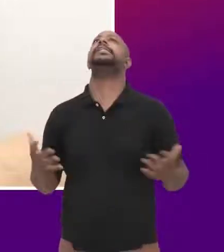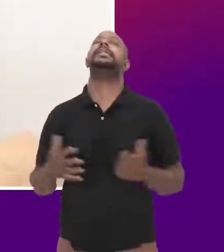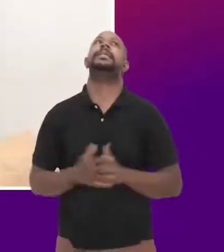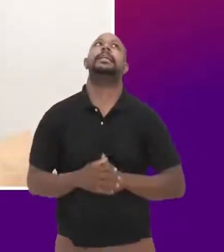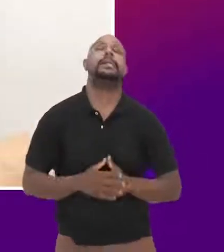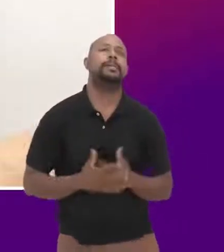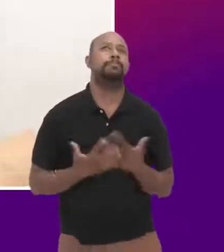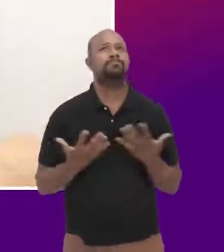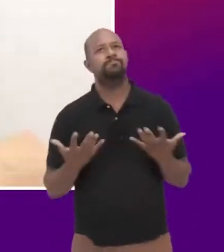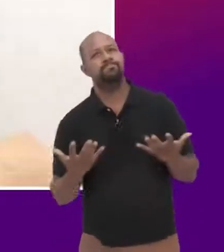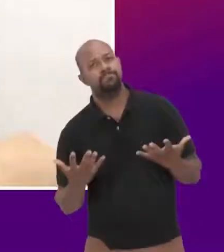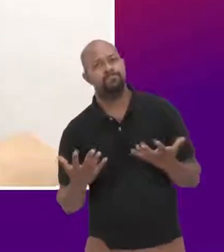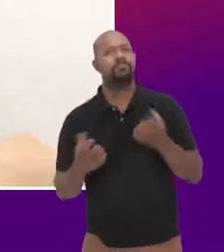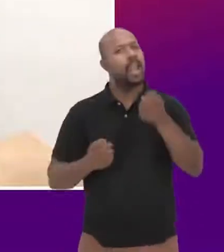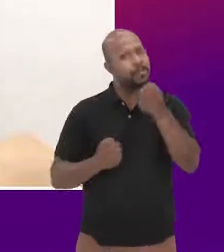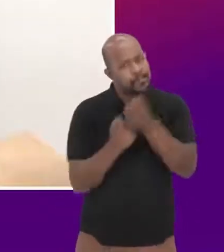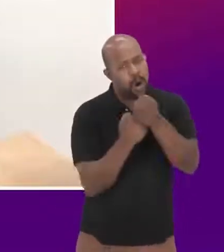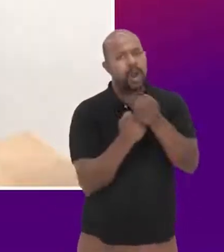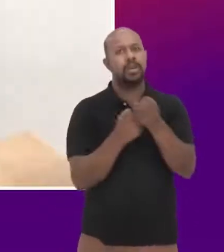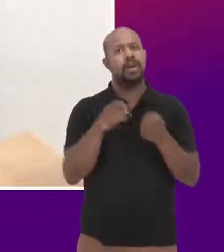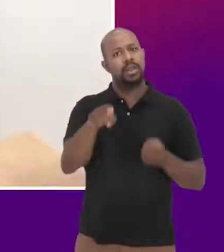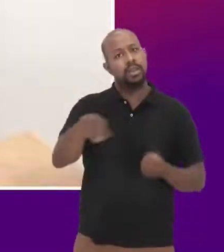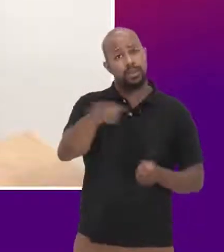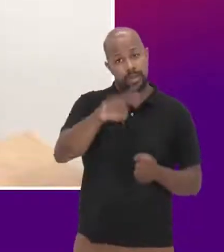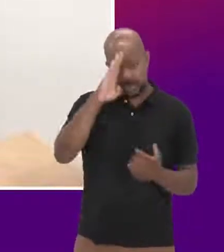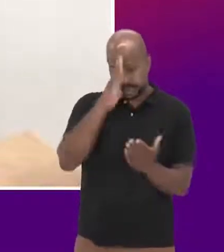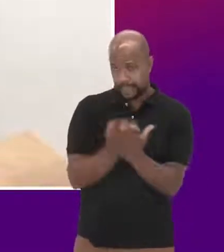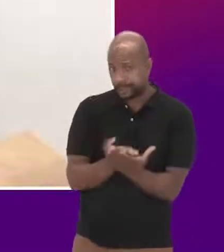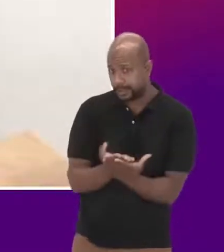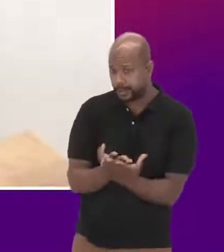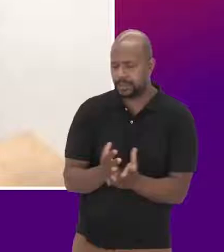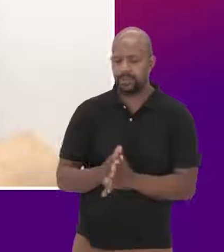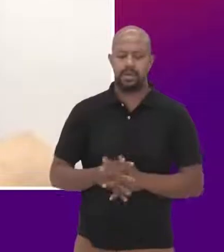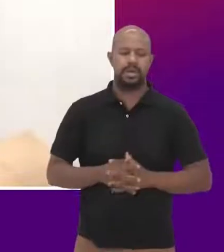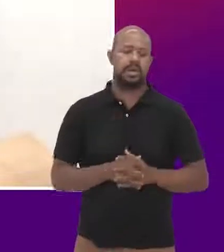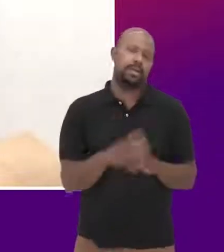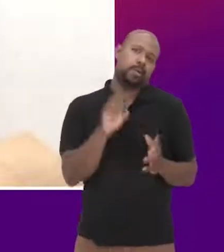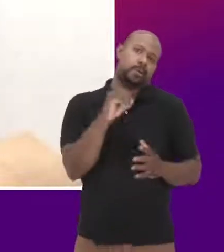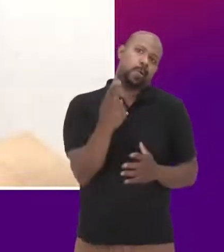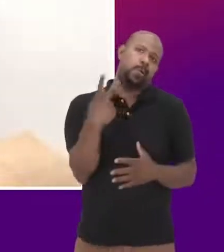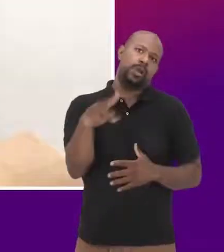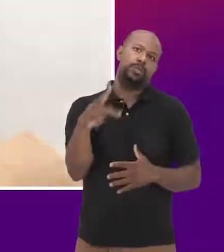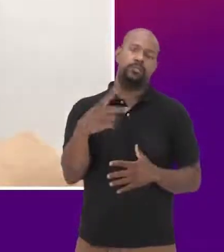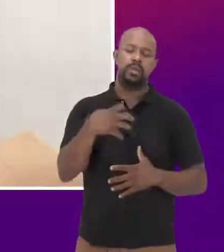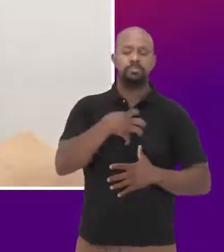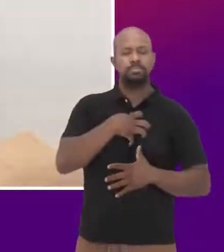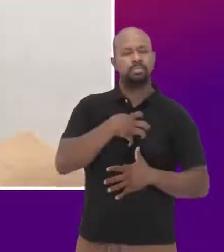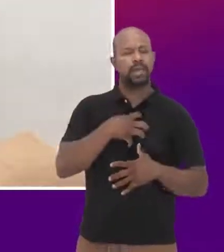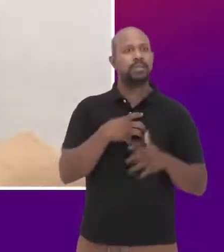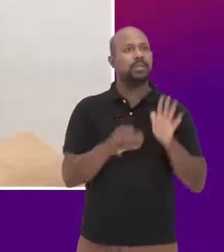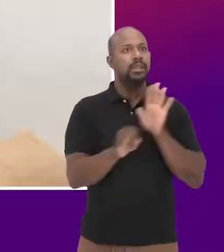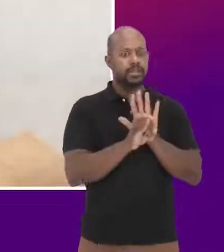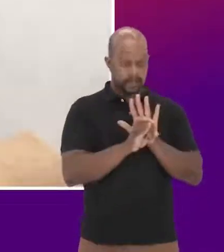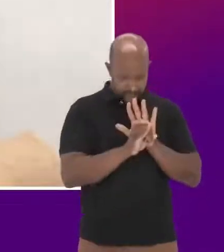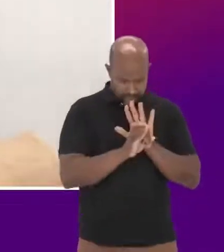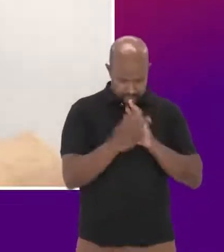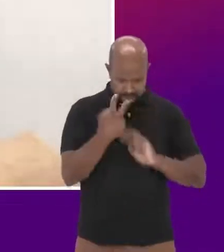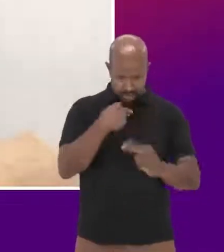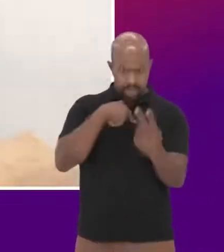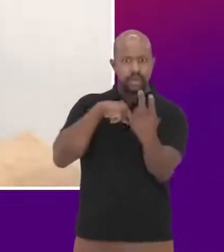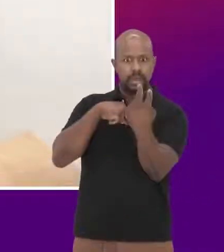alguma forma, apoiam aquilo que elas acreditam, né? Ou a sua identidade quanto indivíduo